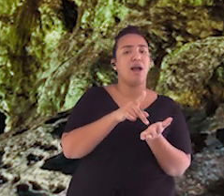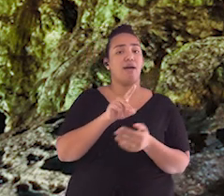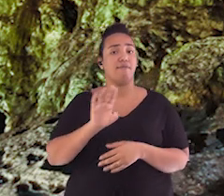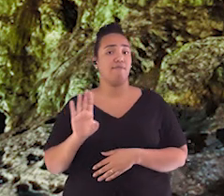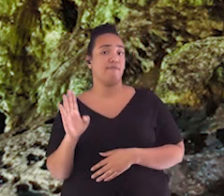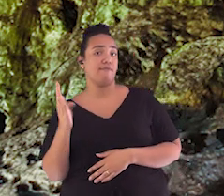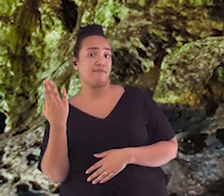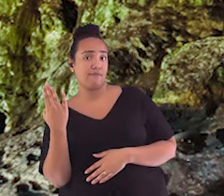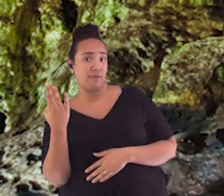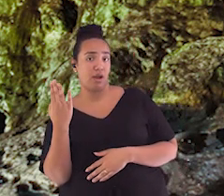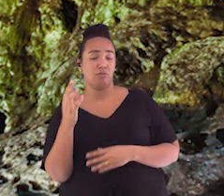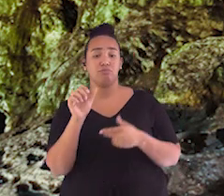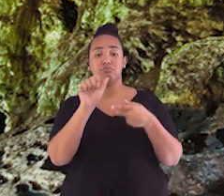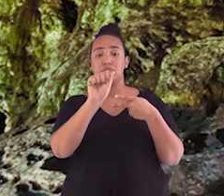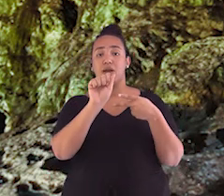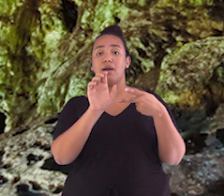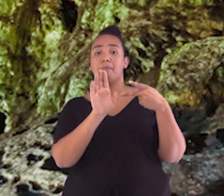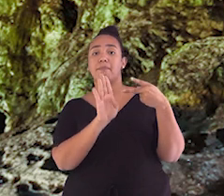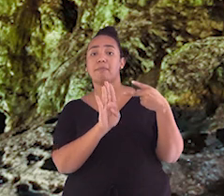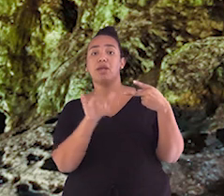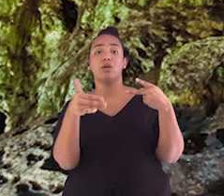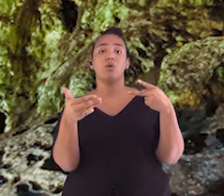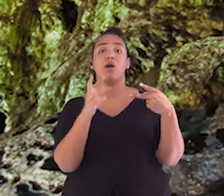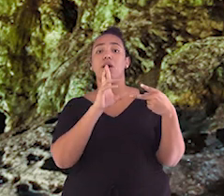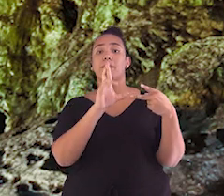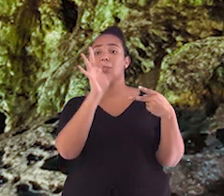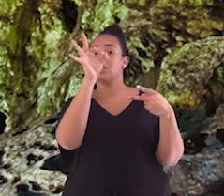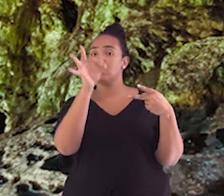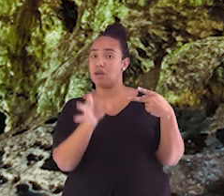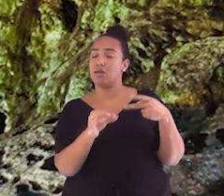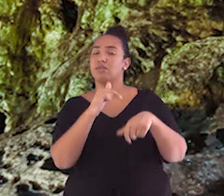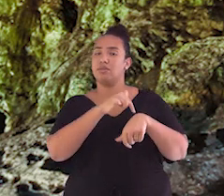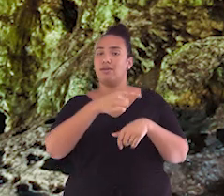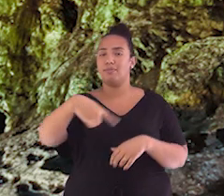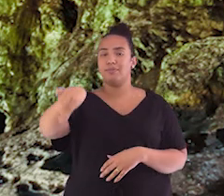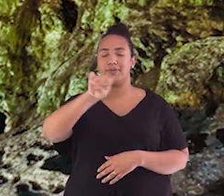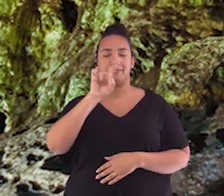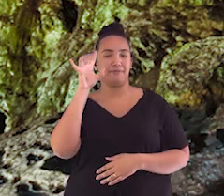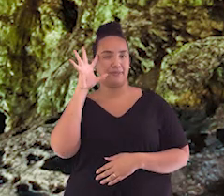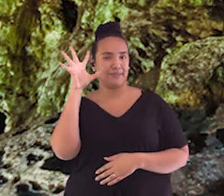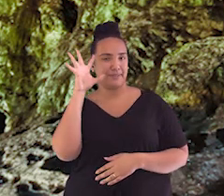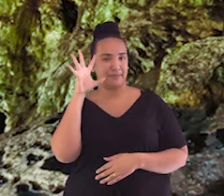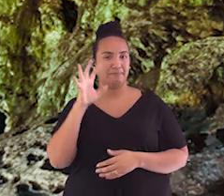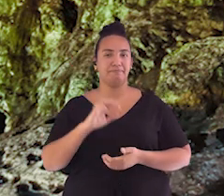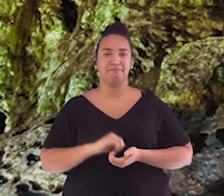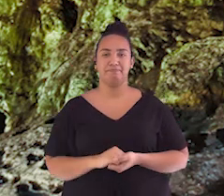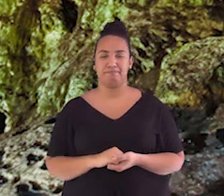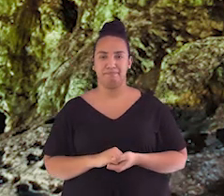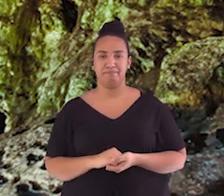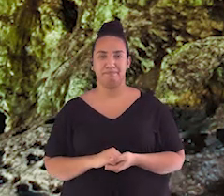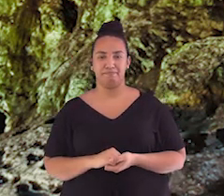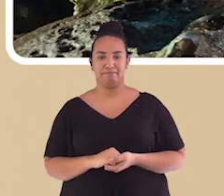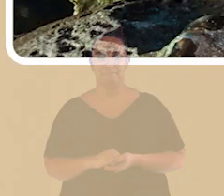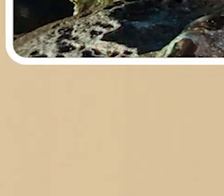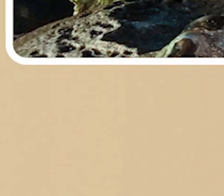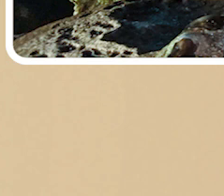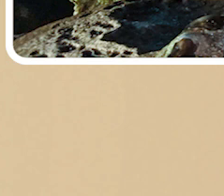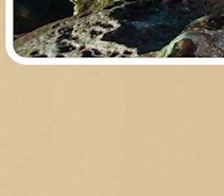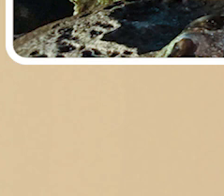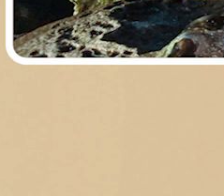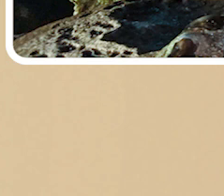A, verdadeira, ou letra B, falsa? Vou te dar um tempo para você pensar na resposta correta.